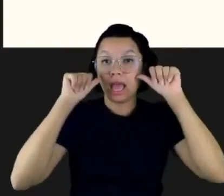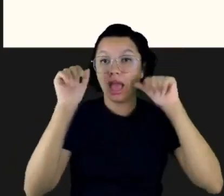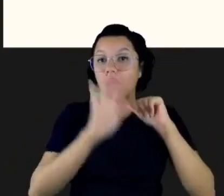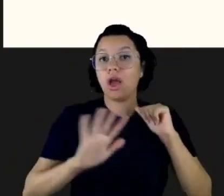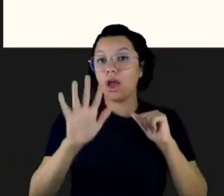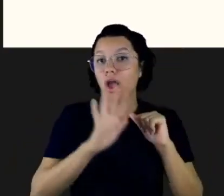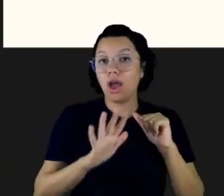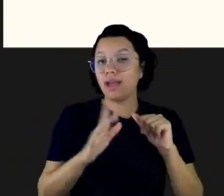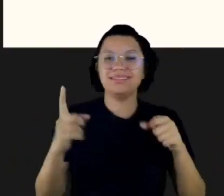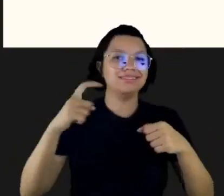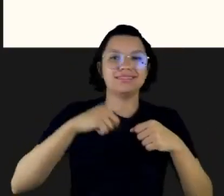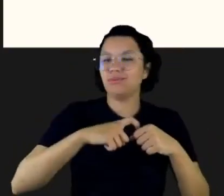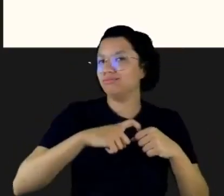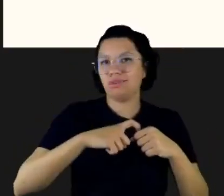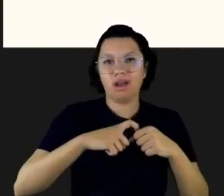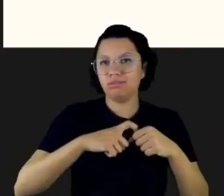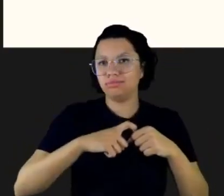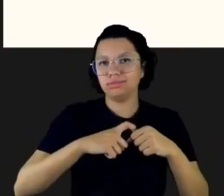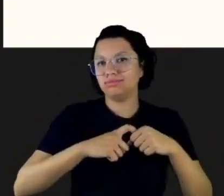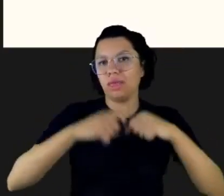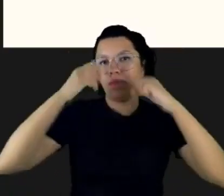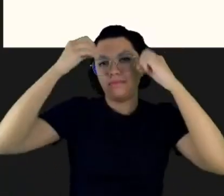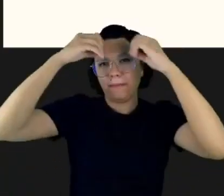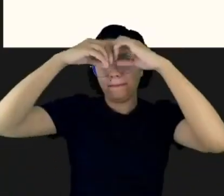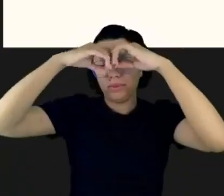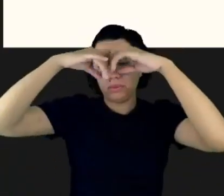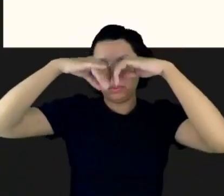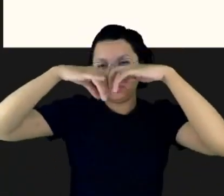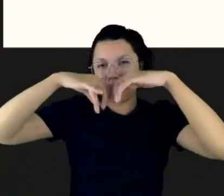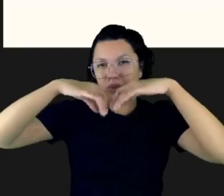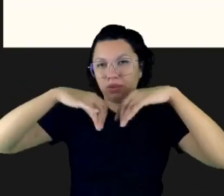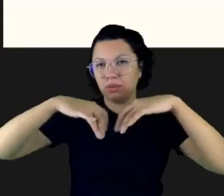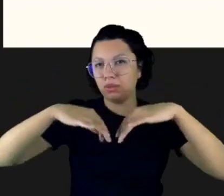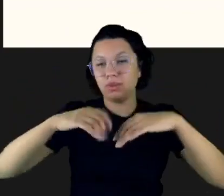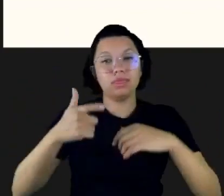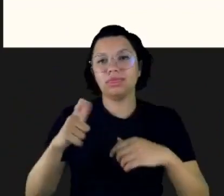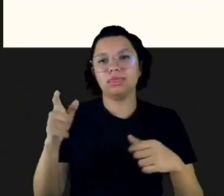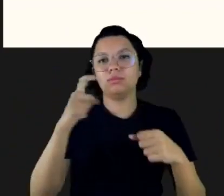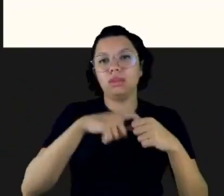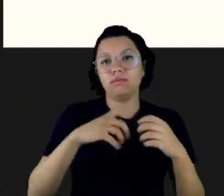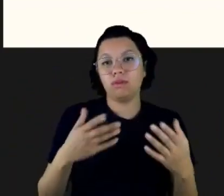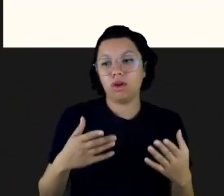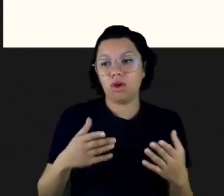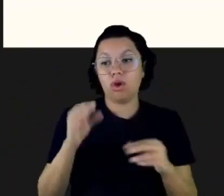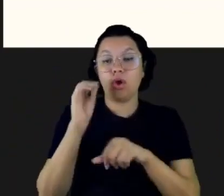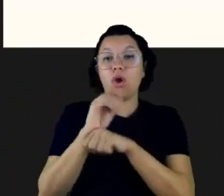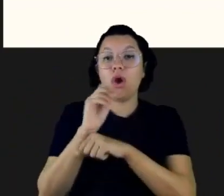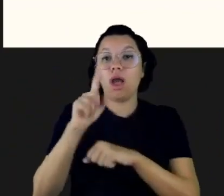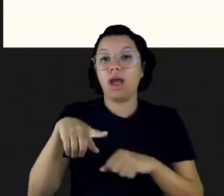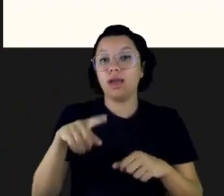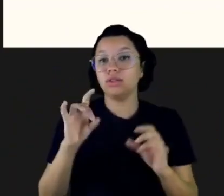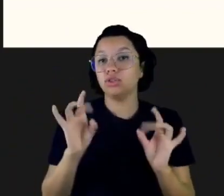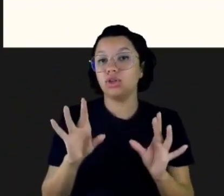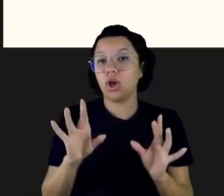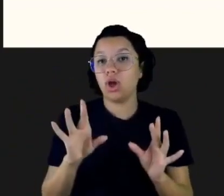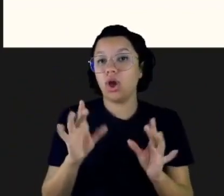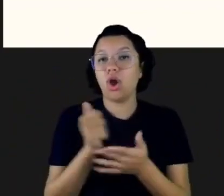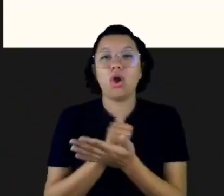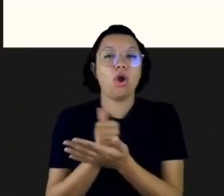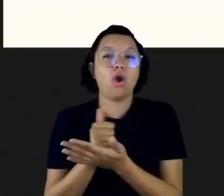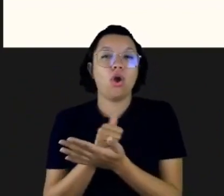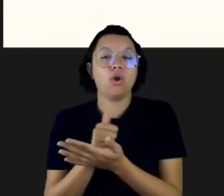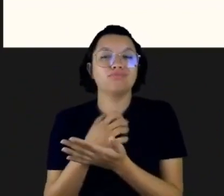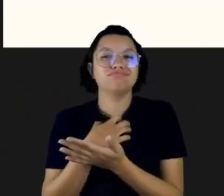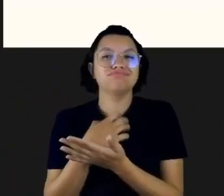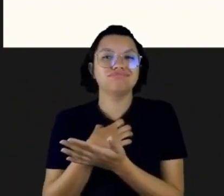neurodegenerativa progressiva. Não tem volta. O tratamento é apenas para controle de sintomas. E